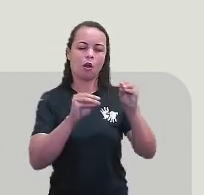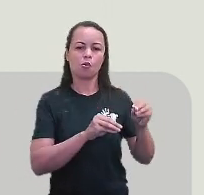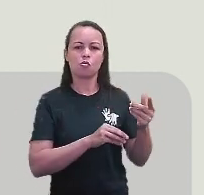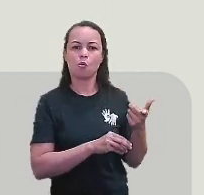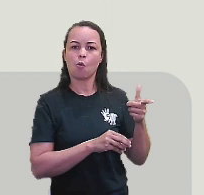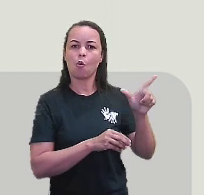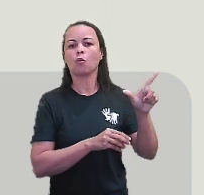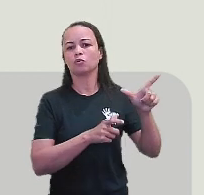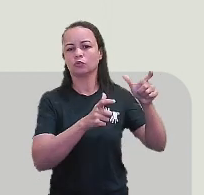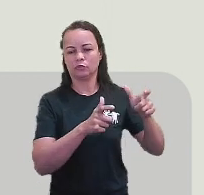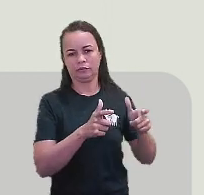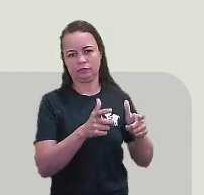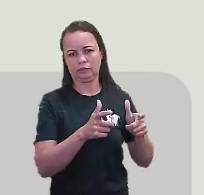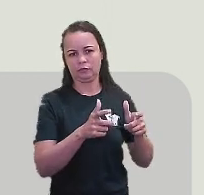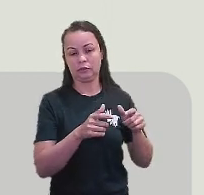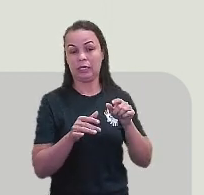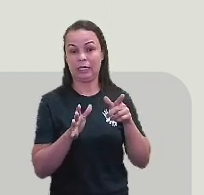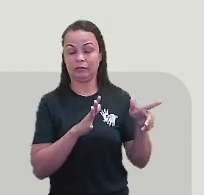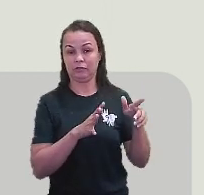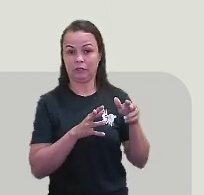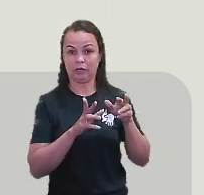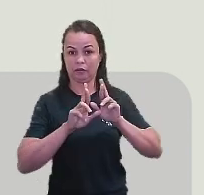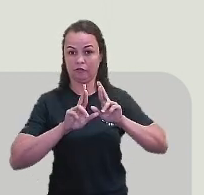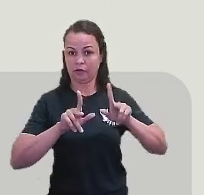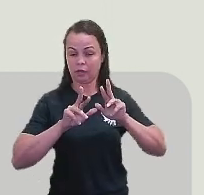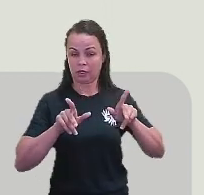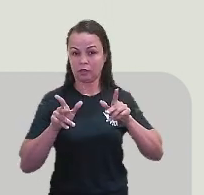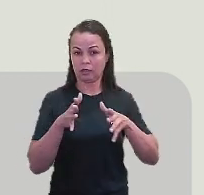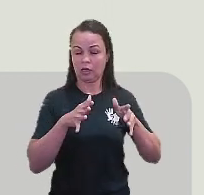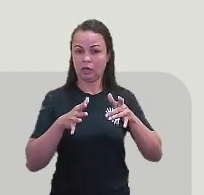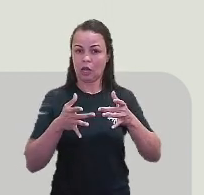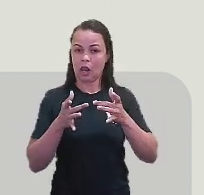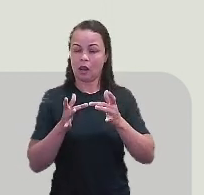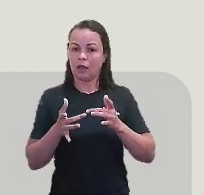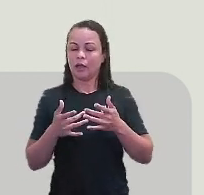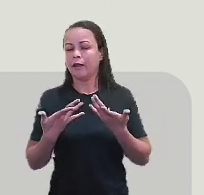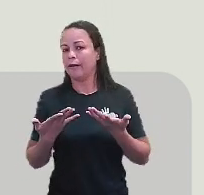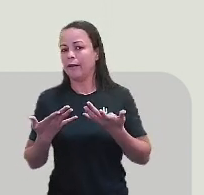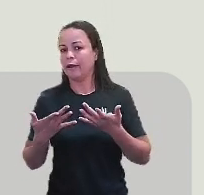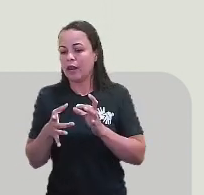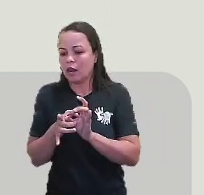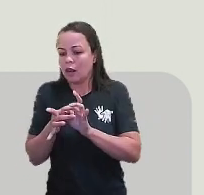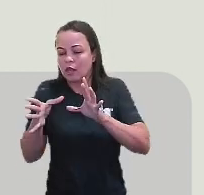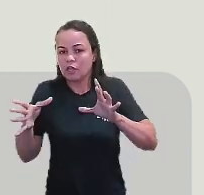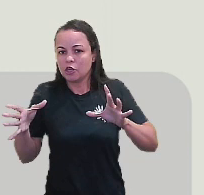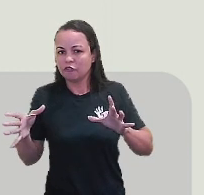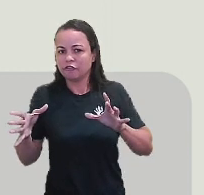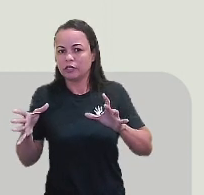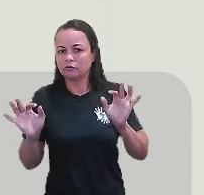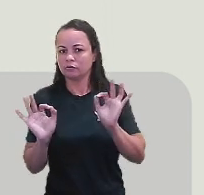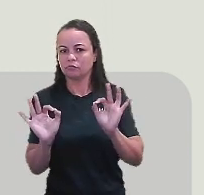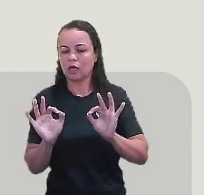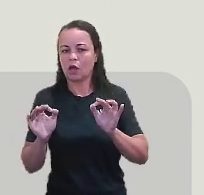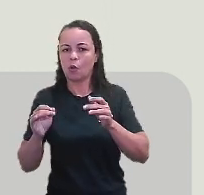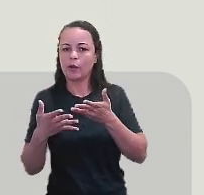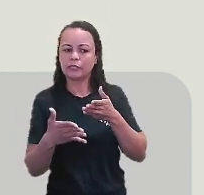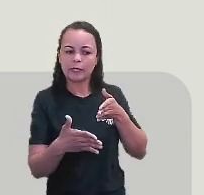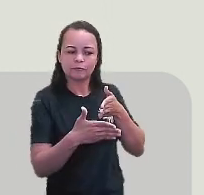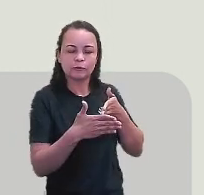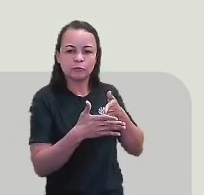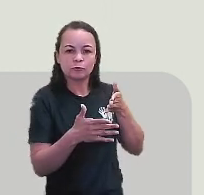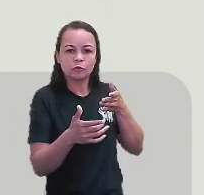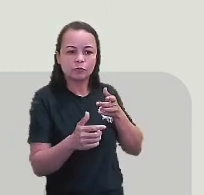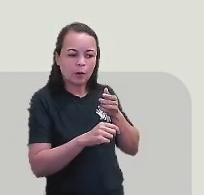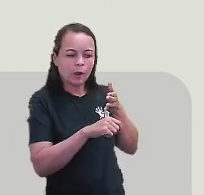vejam a diferença, ele não está saindo por livre e espontânea demanda, ele está saindo por opressão. Ele sai porque está acontecendo uma guerra